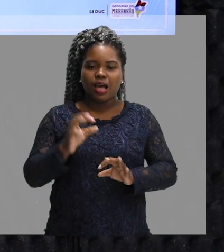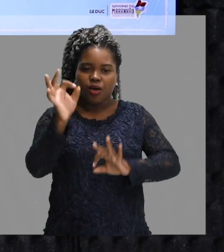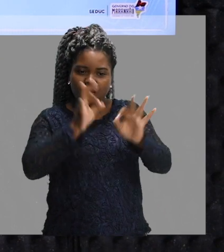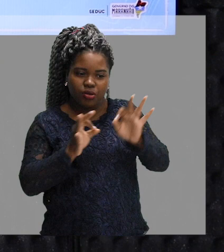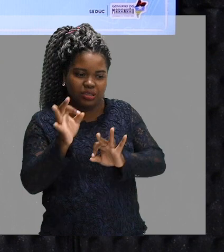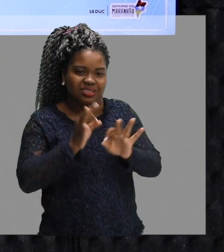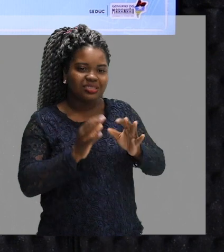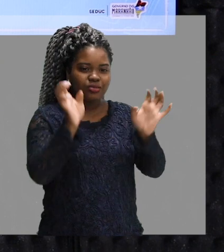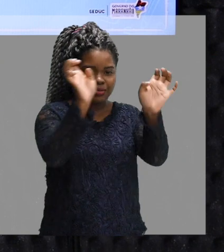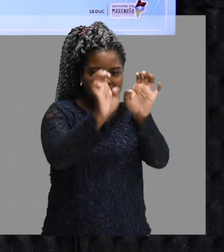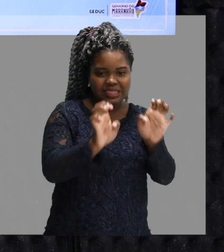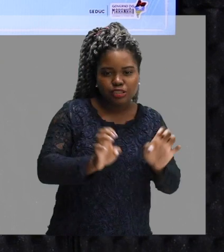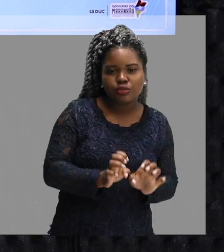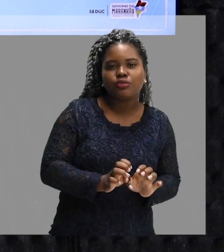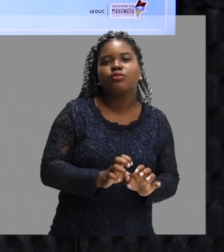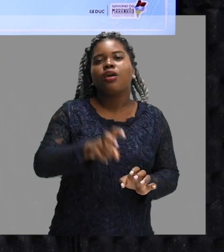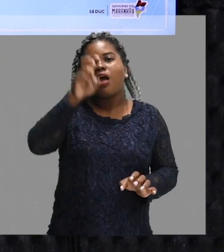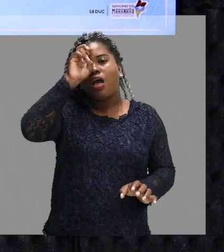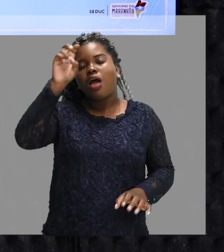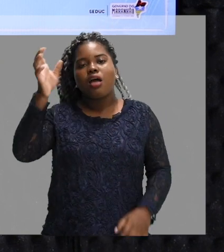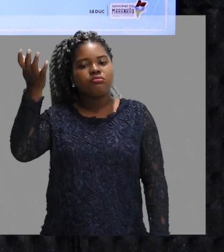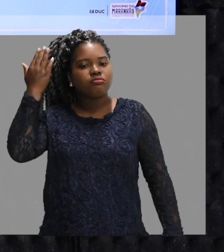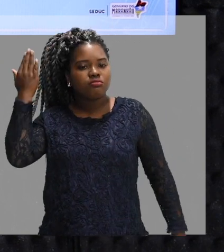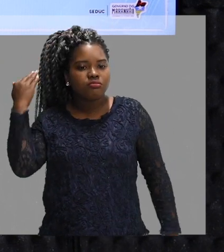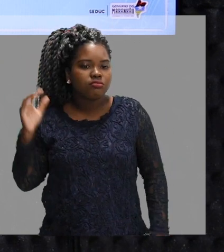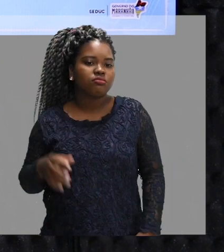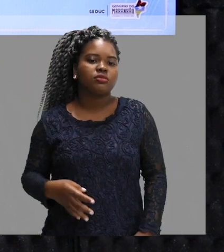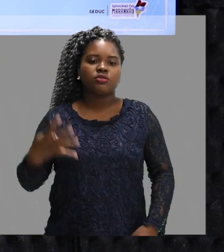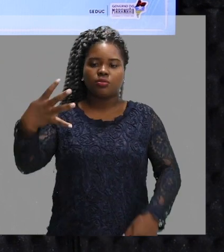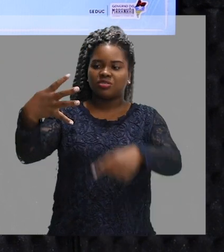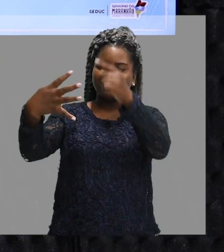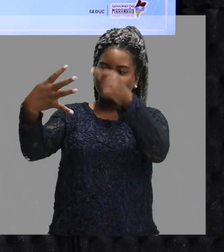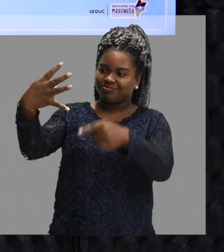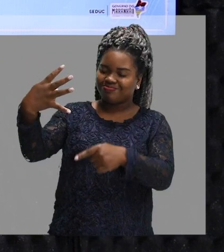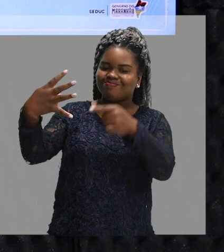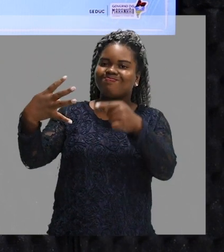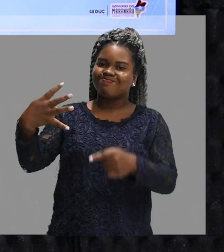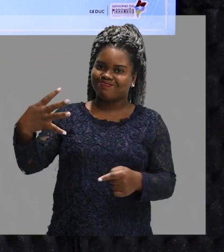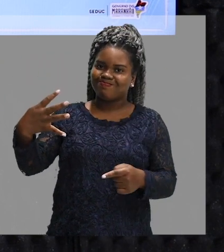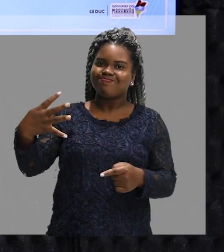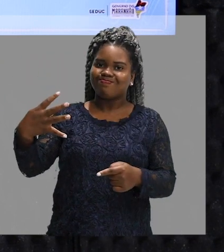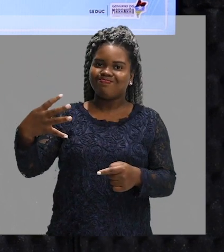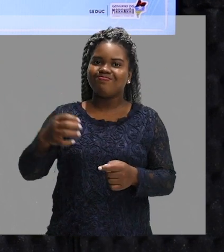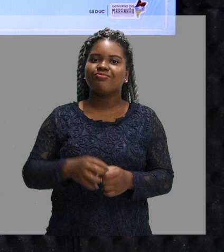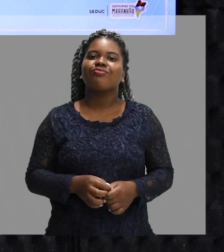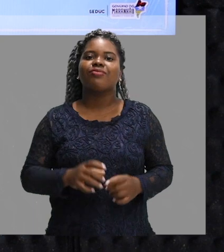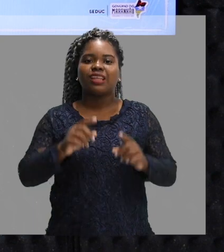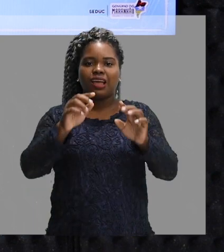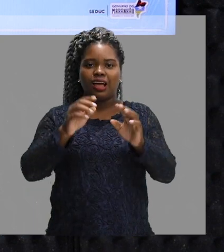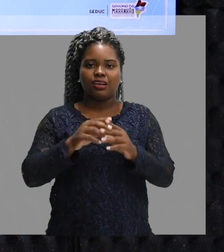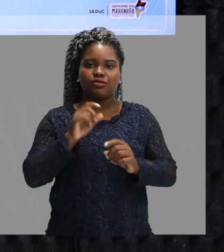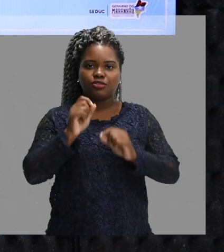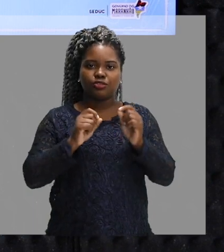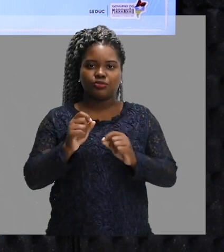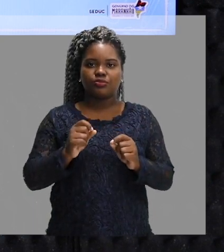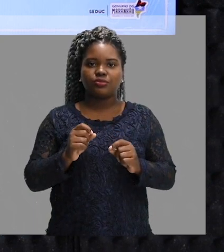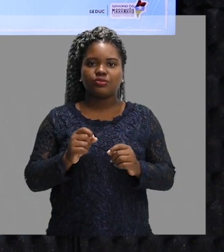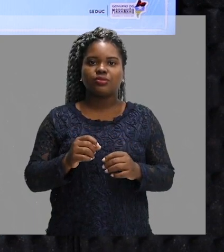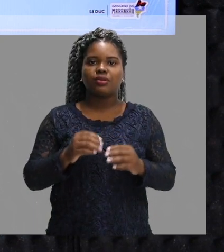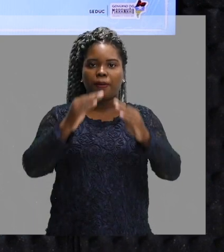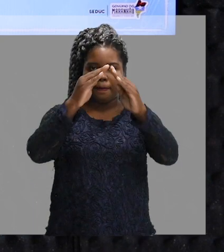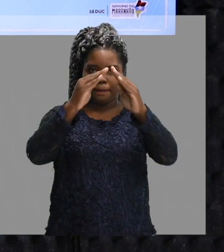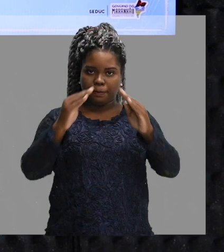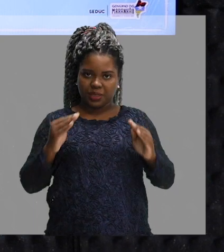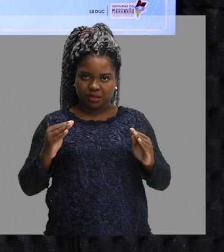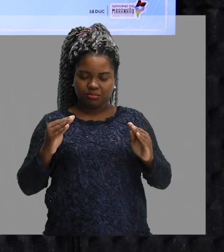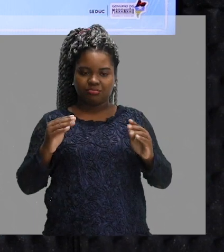mais atenção. Aí a gente tem 4 formas específicas: as pirâmides, as mastabas, os hipogeus e os templos. Os templos são